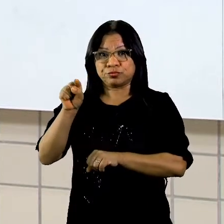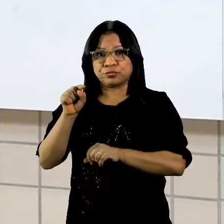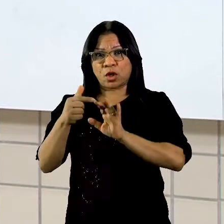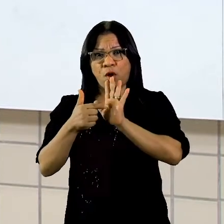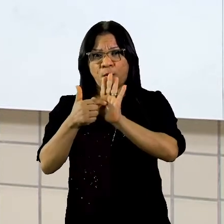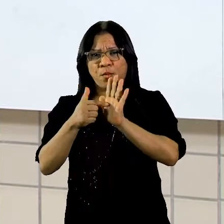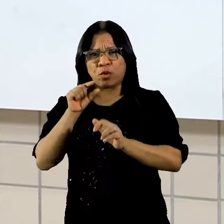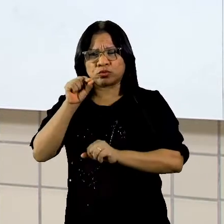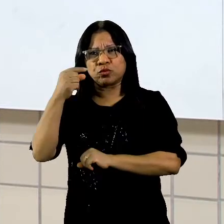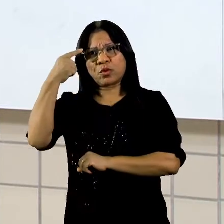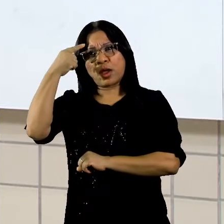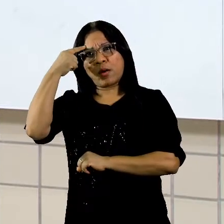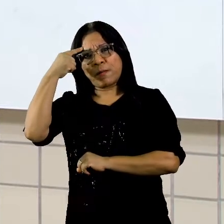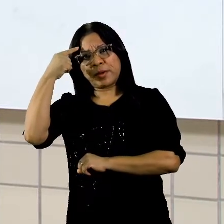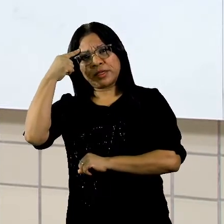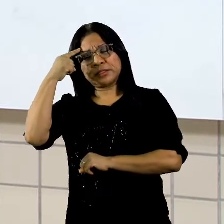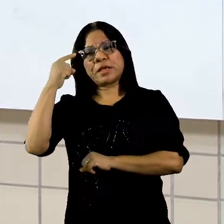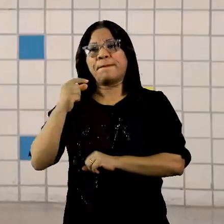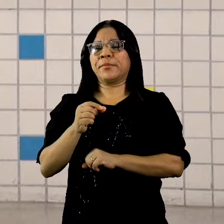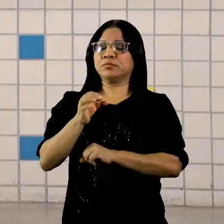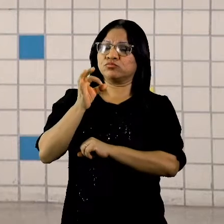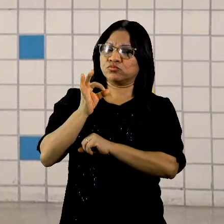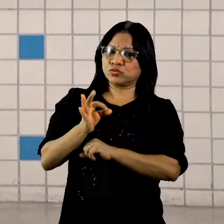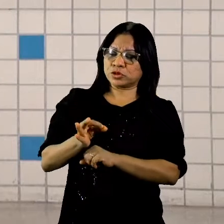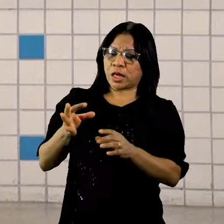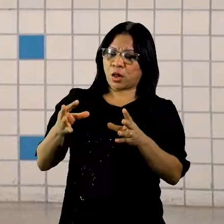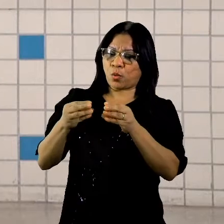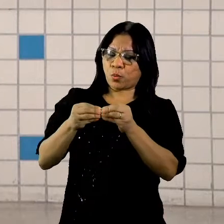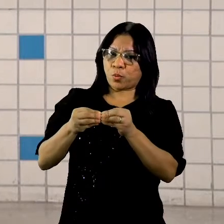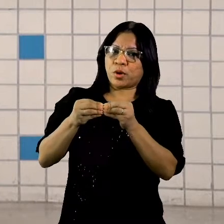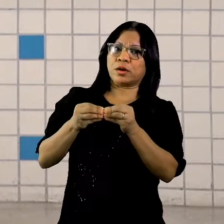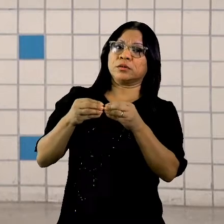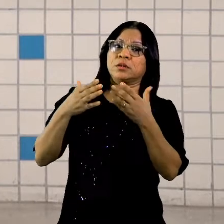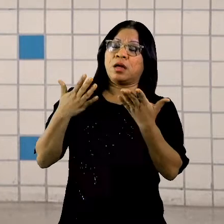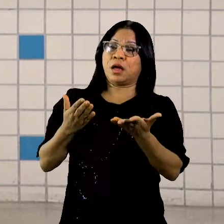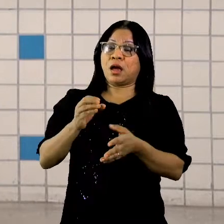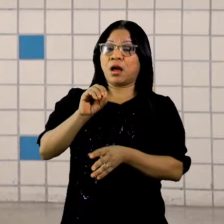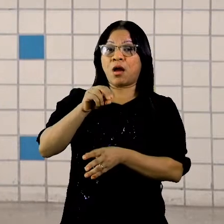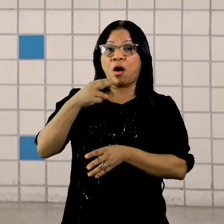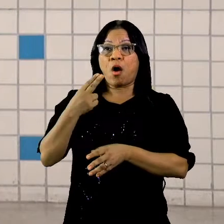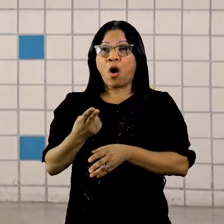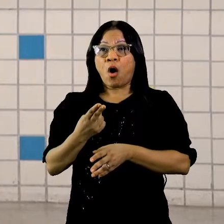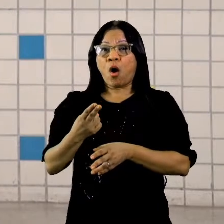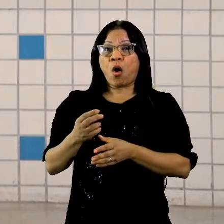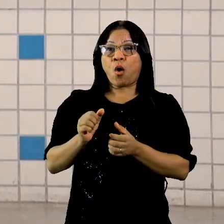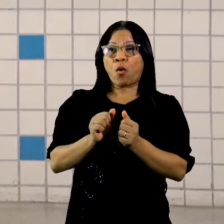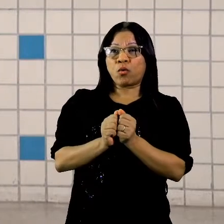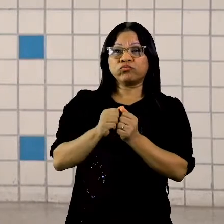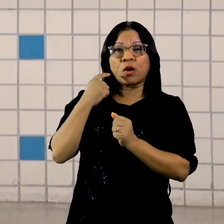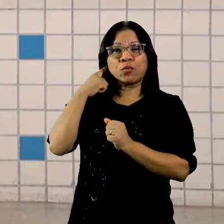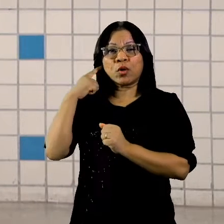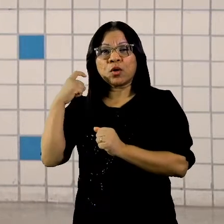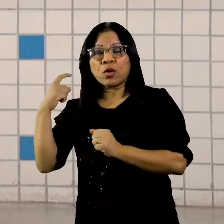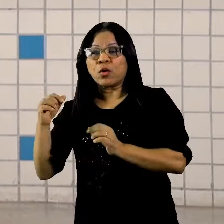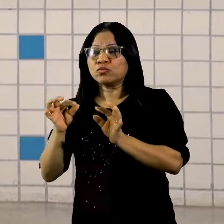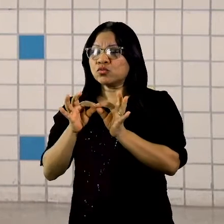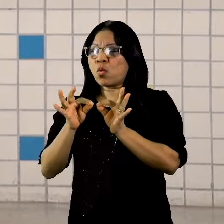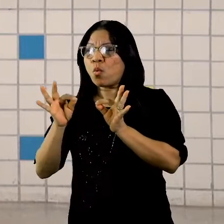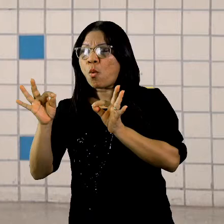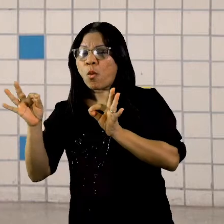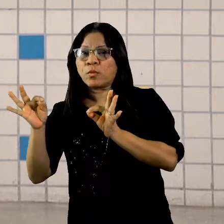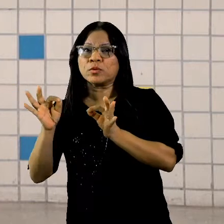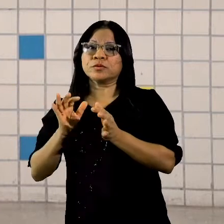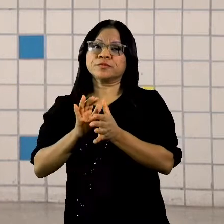que o sentido da frase está aberto ou que há uma repetição sonora prolongada. Vejam outros exemplos.